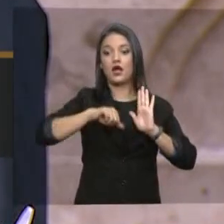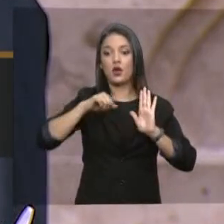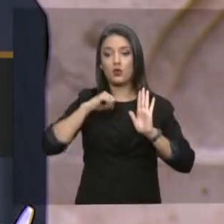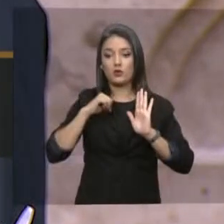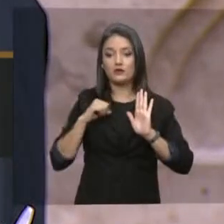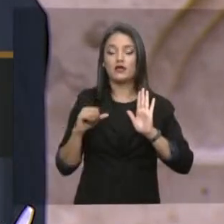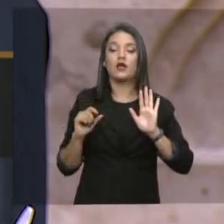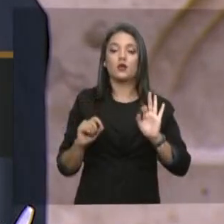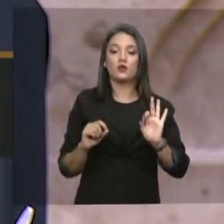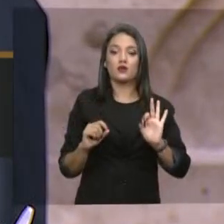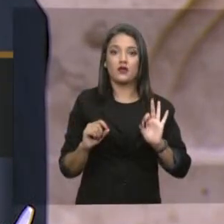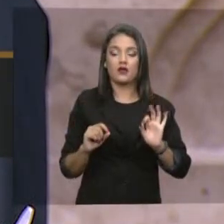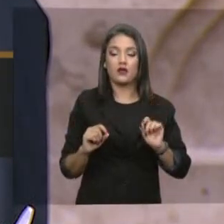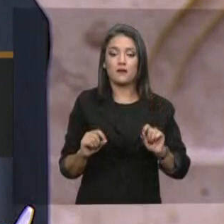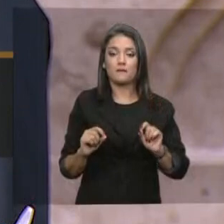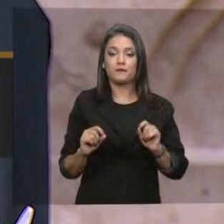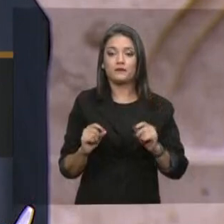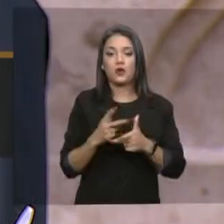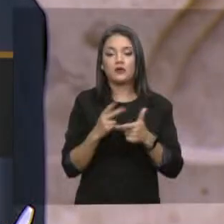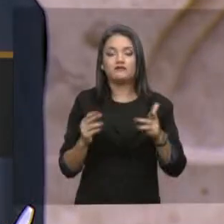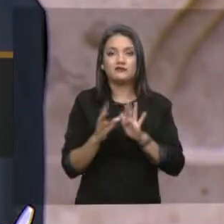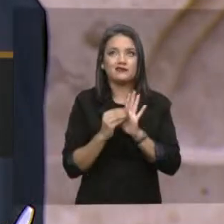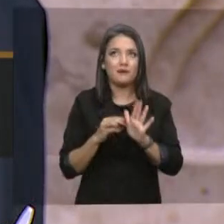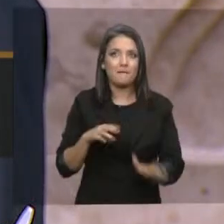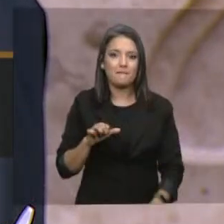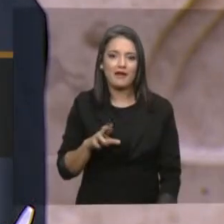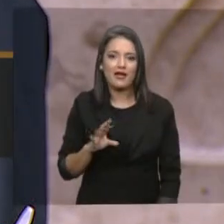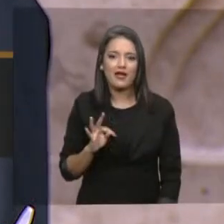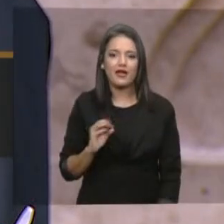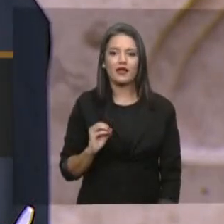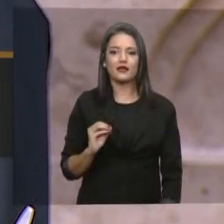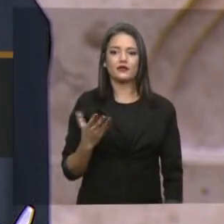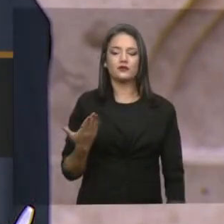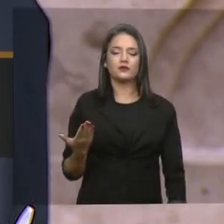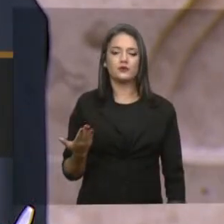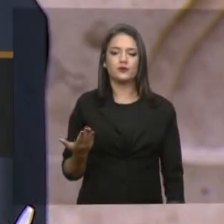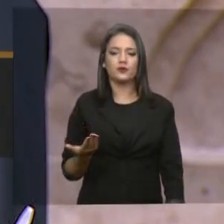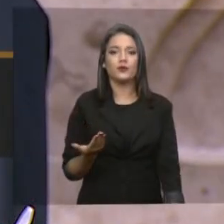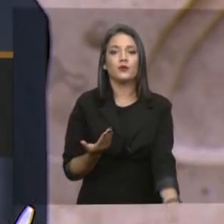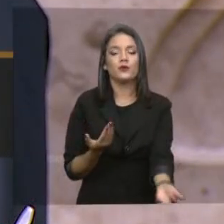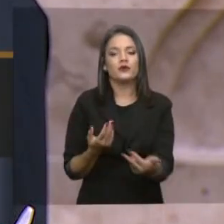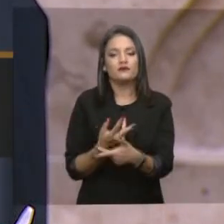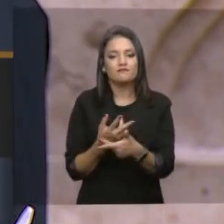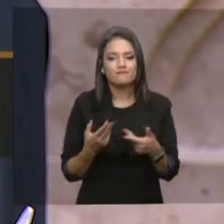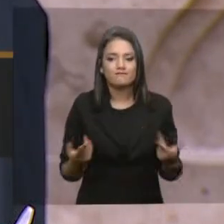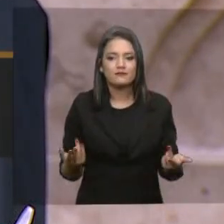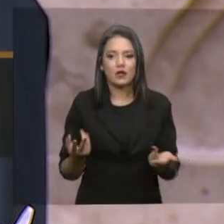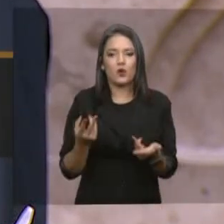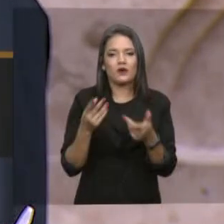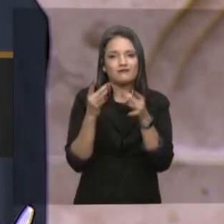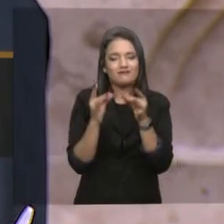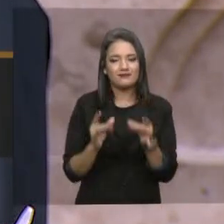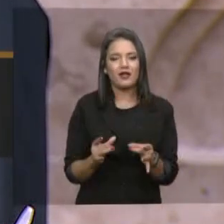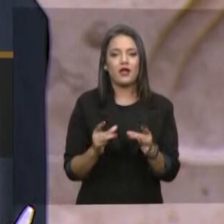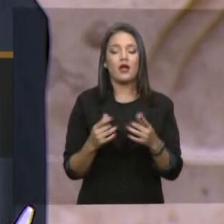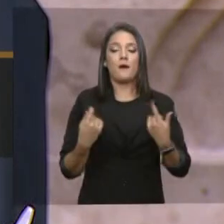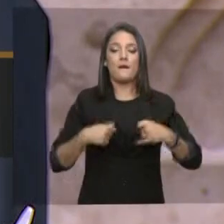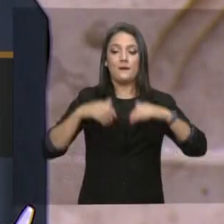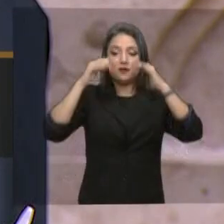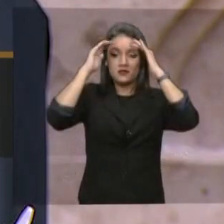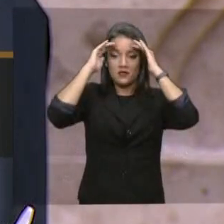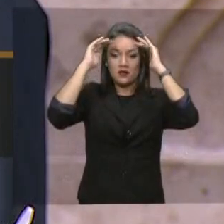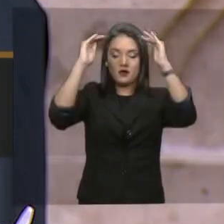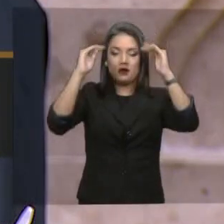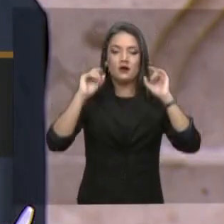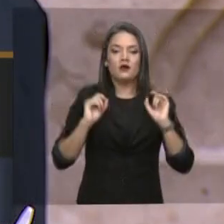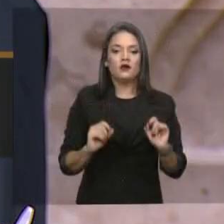no sentido das questões de mérito, das questões substanciais, há de se respeitar o